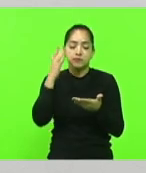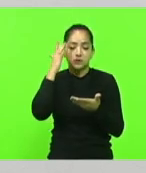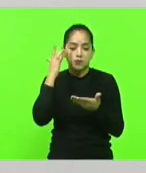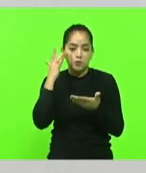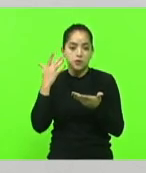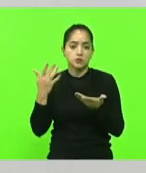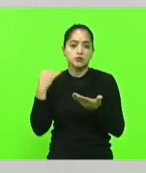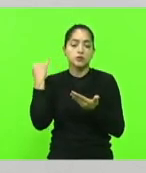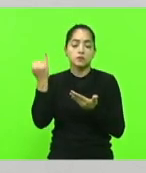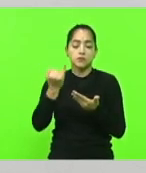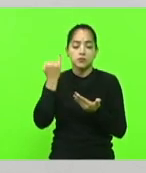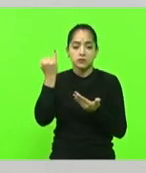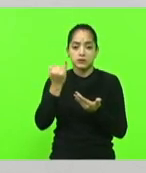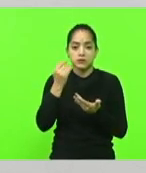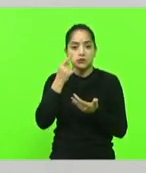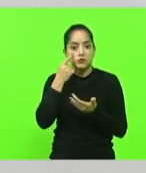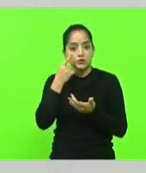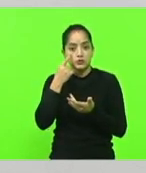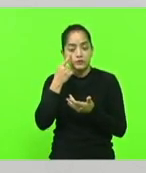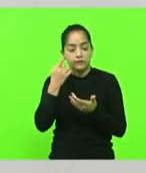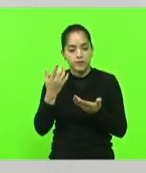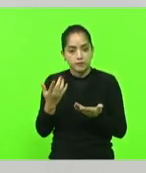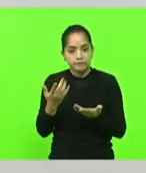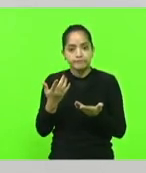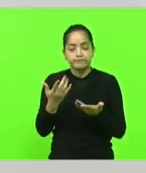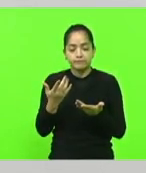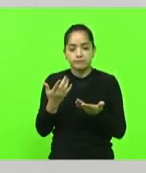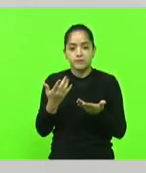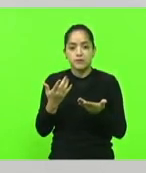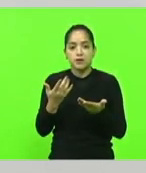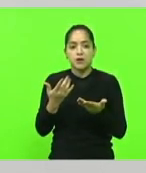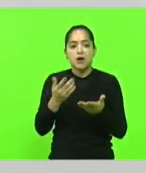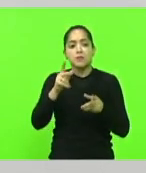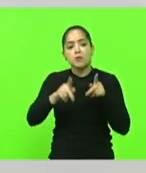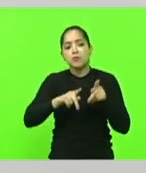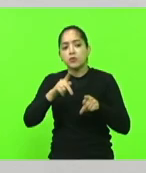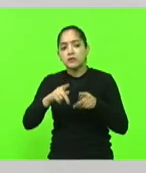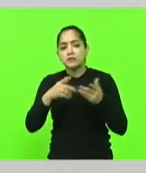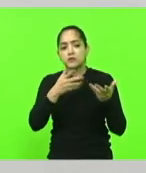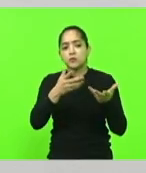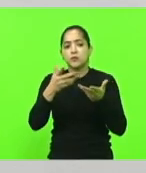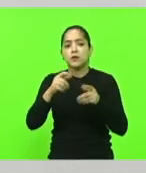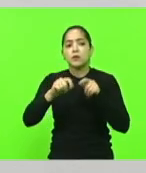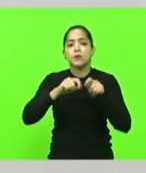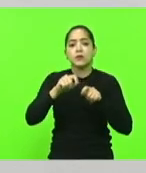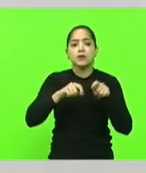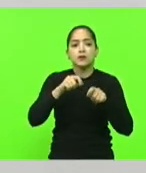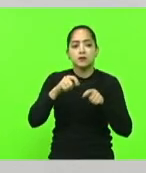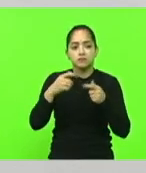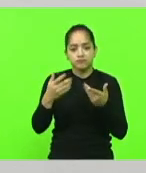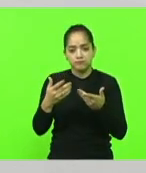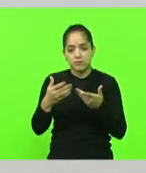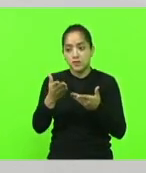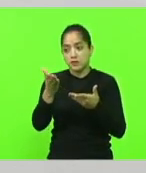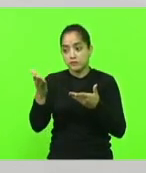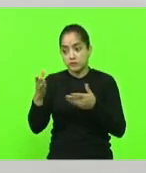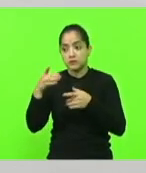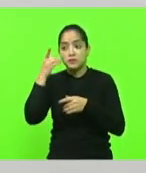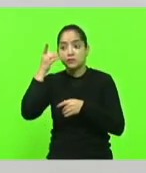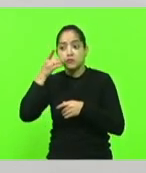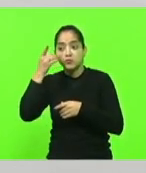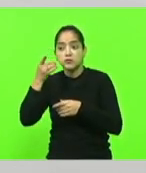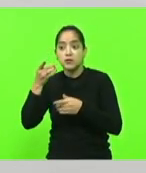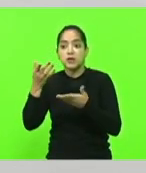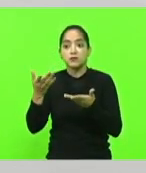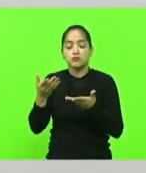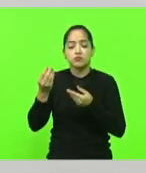gente rever essa questão aí do que a população quer lá fora e o que os deputados aqui dentro, de